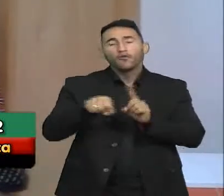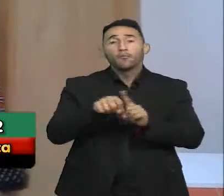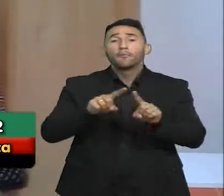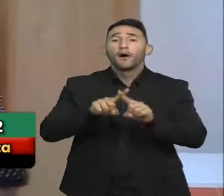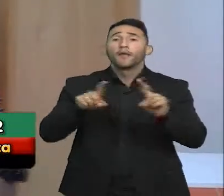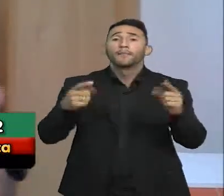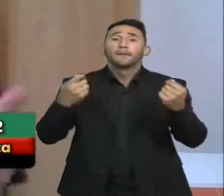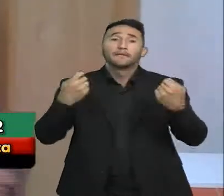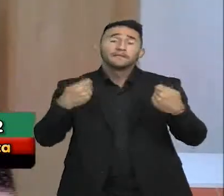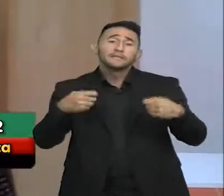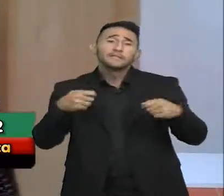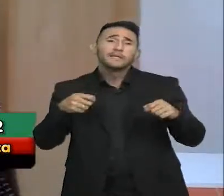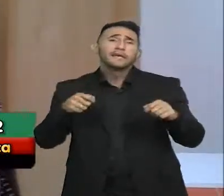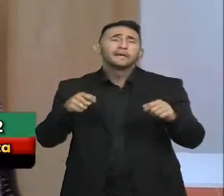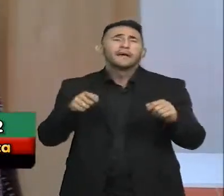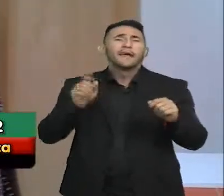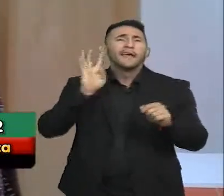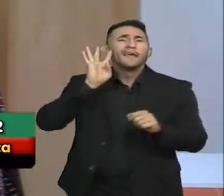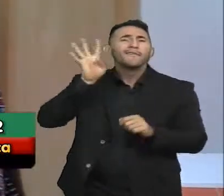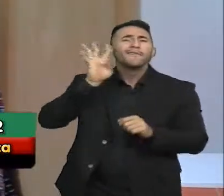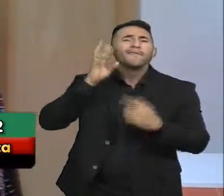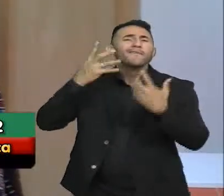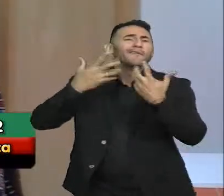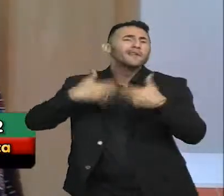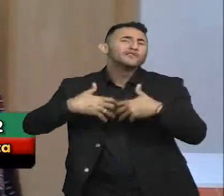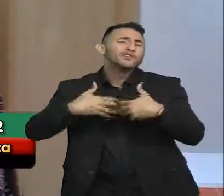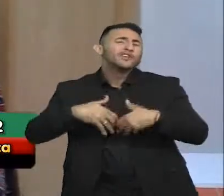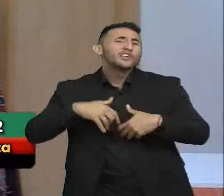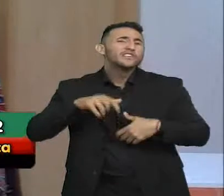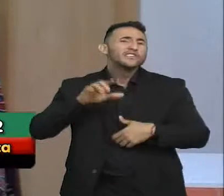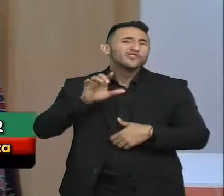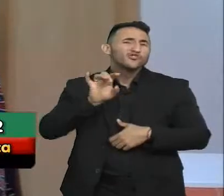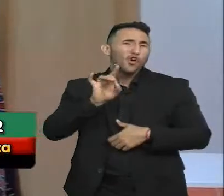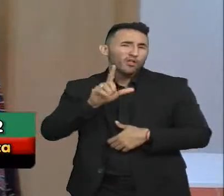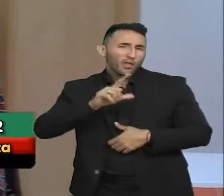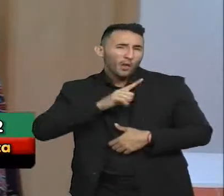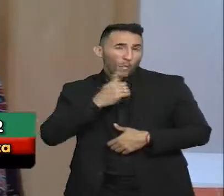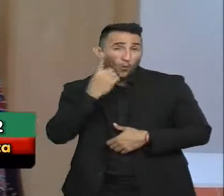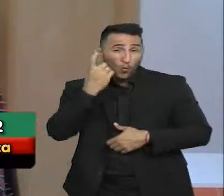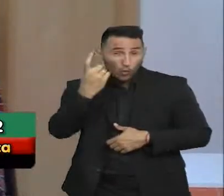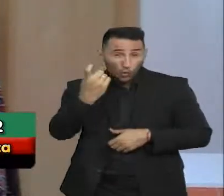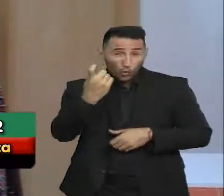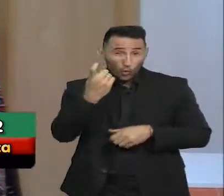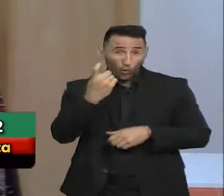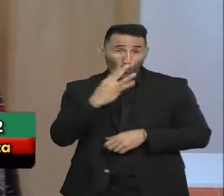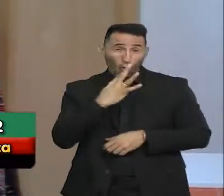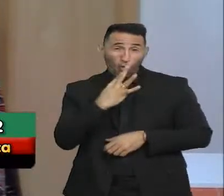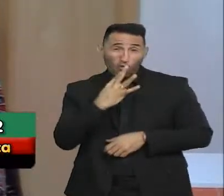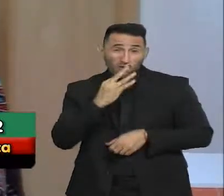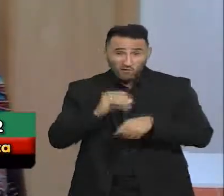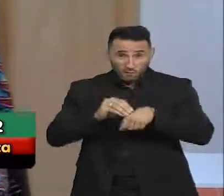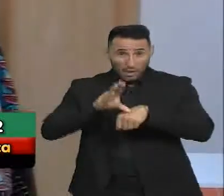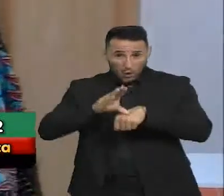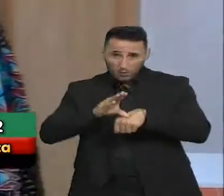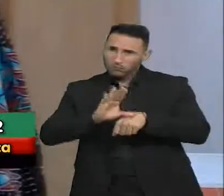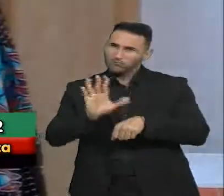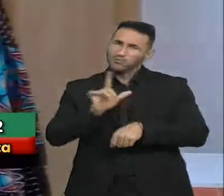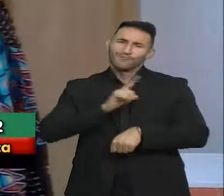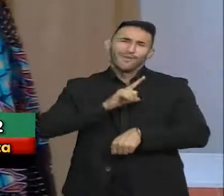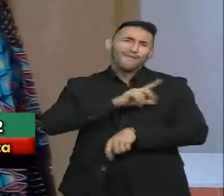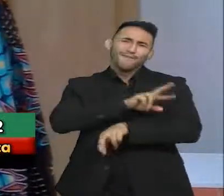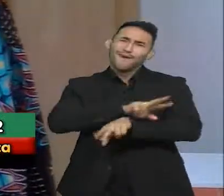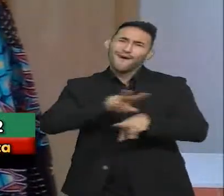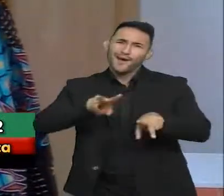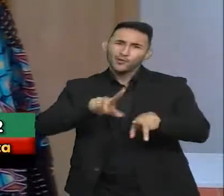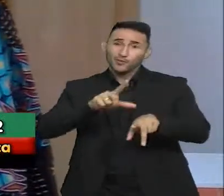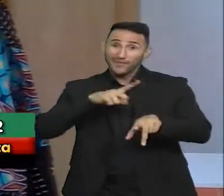fazer esse recorte para pensar o quê? Que não existe somente um saber. Né, tem outras visões de mundo. O vídeo do